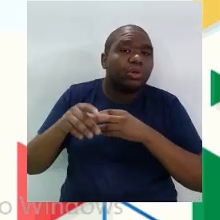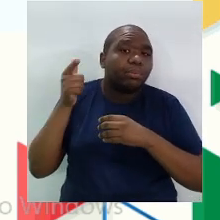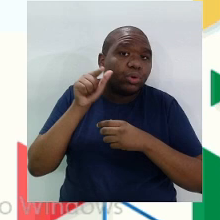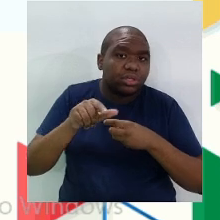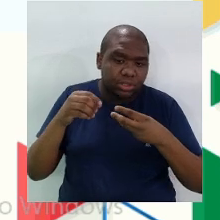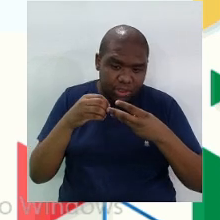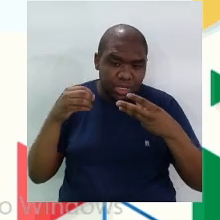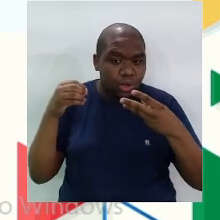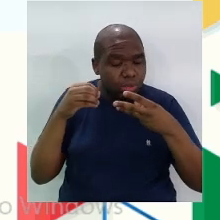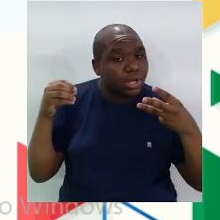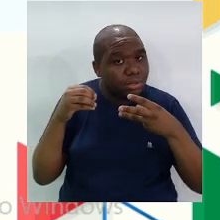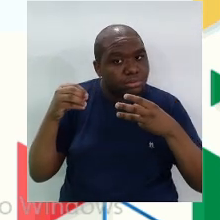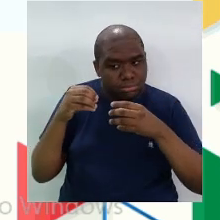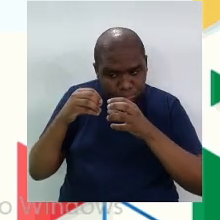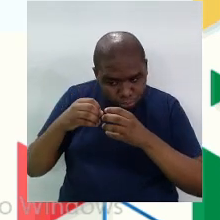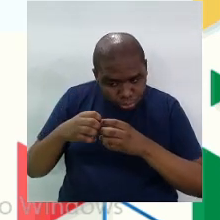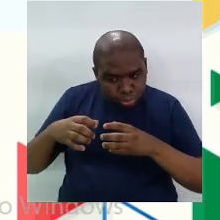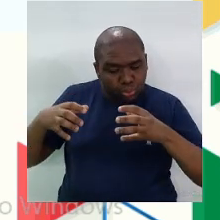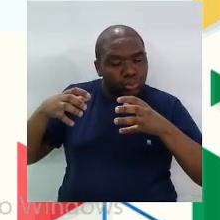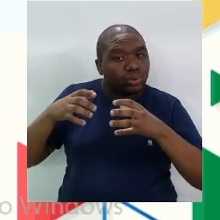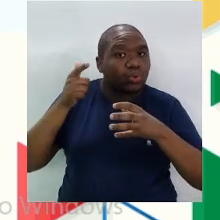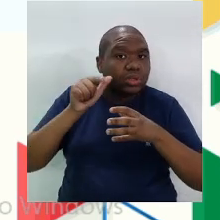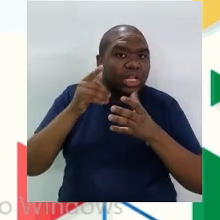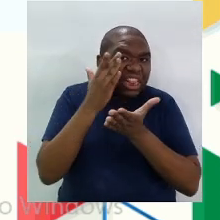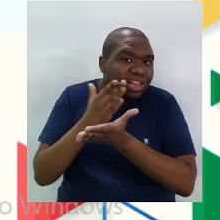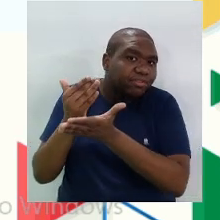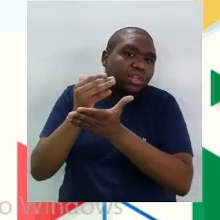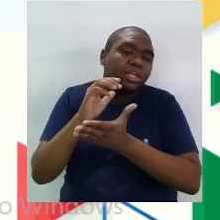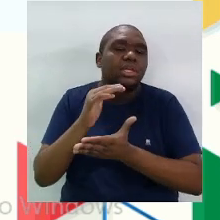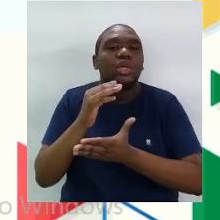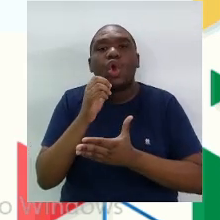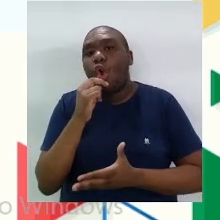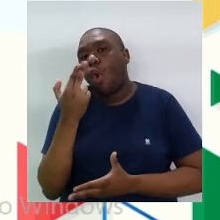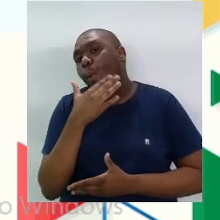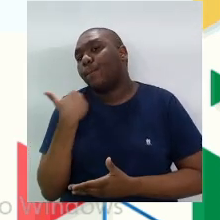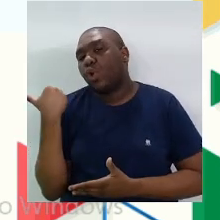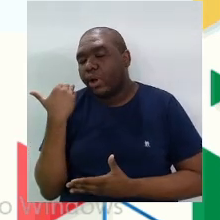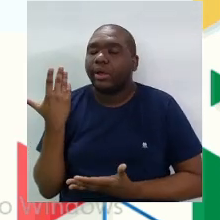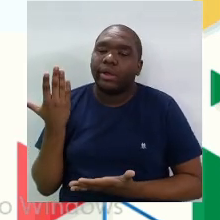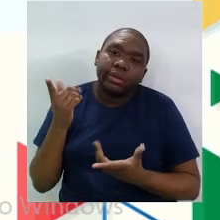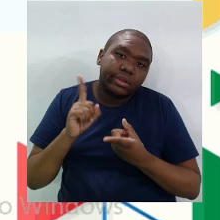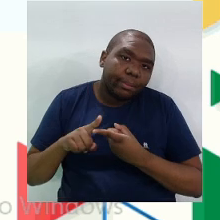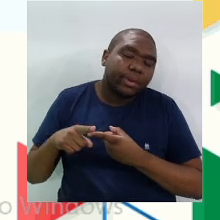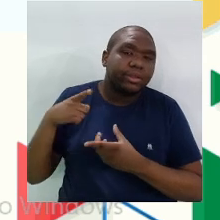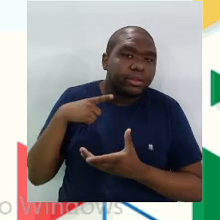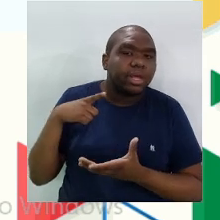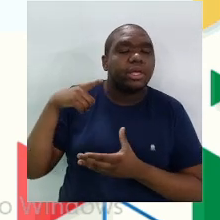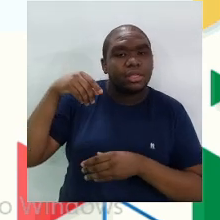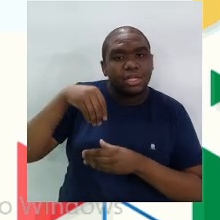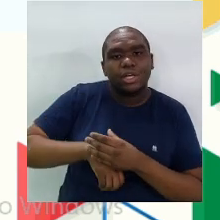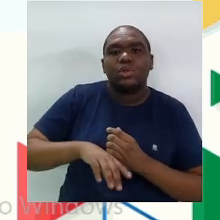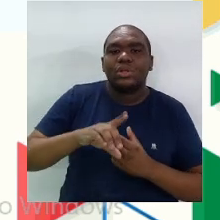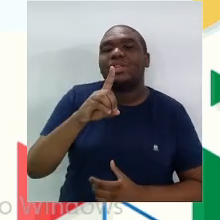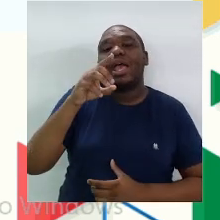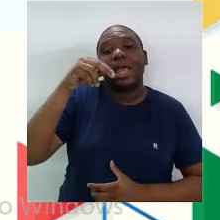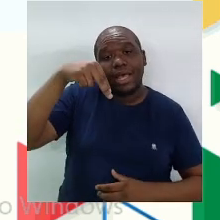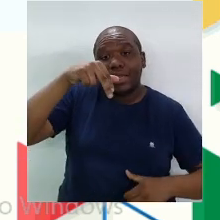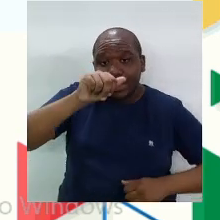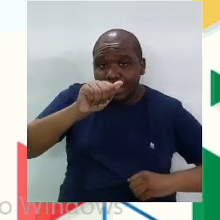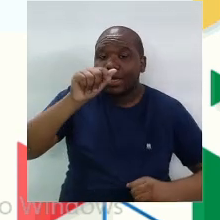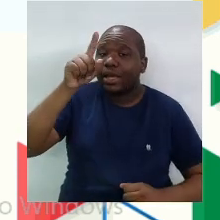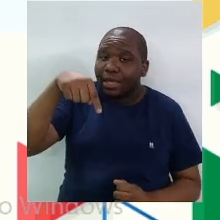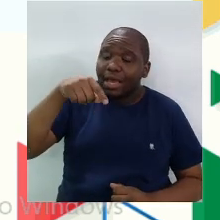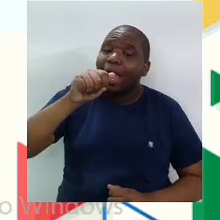crescer, amadurecer, se dividir ou morrer. Ele também abriga o DNA, que é o